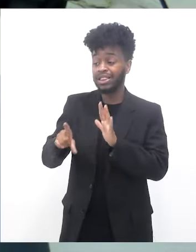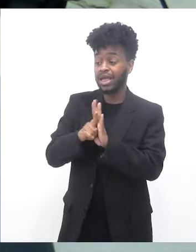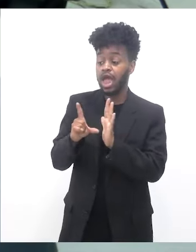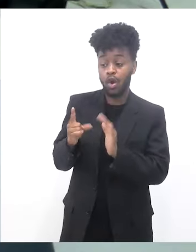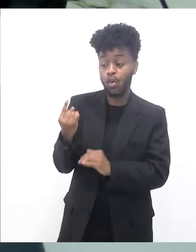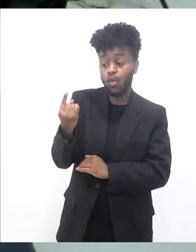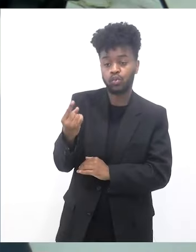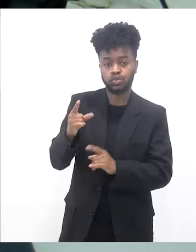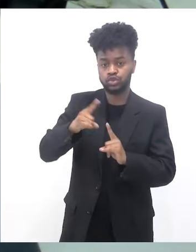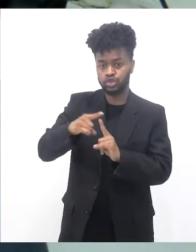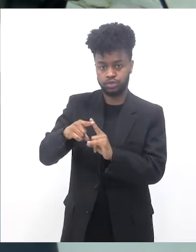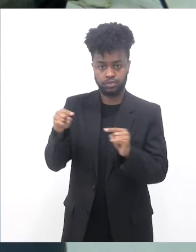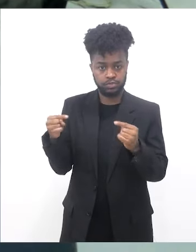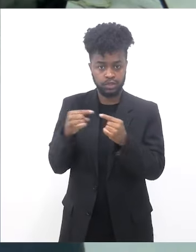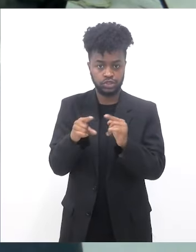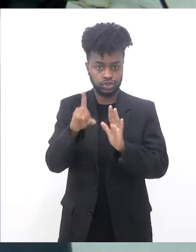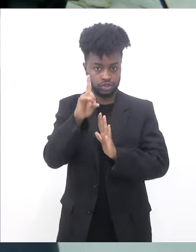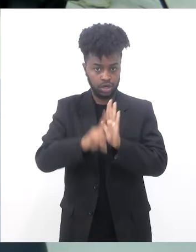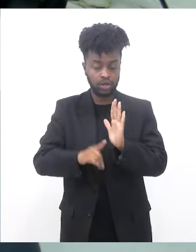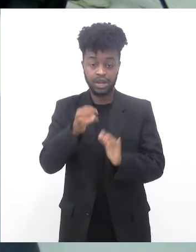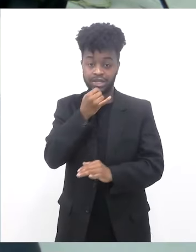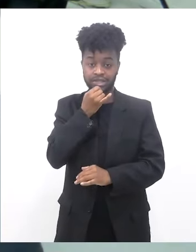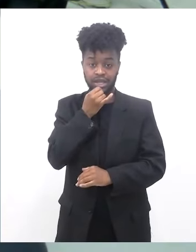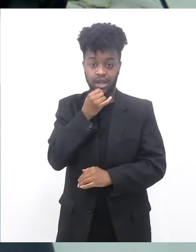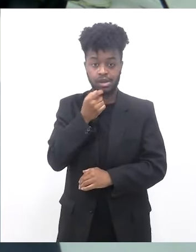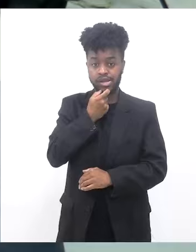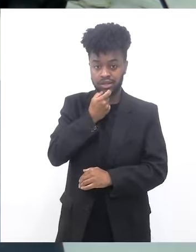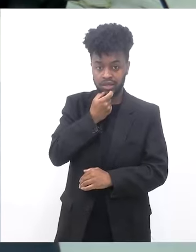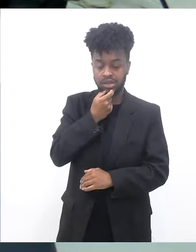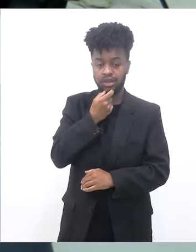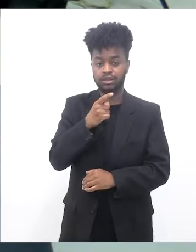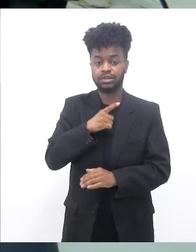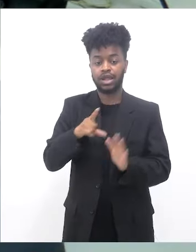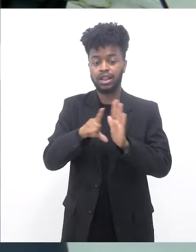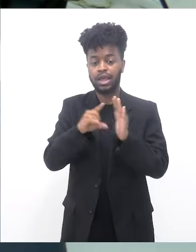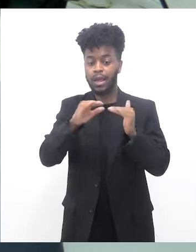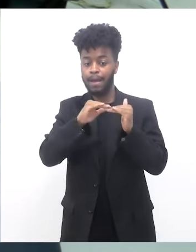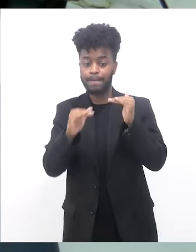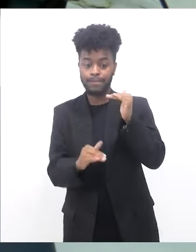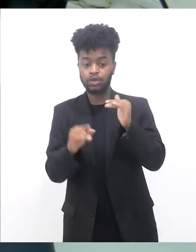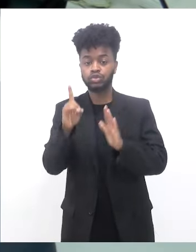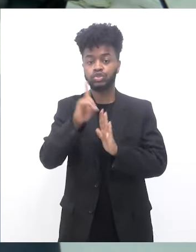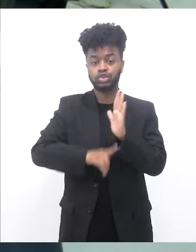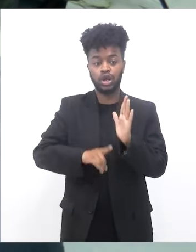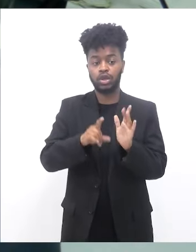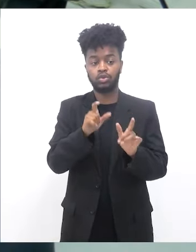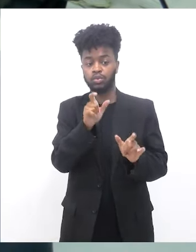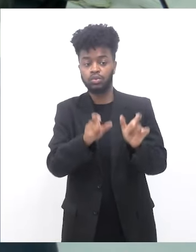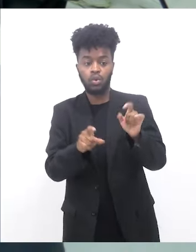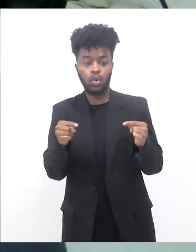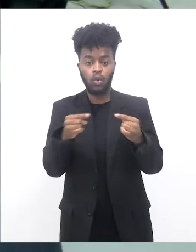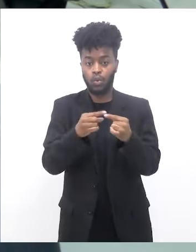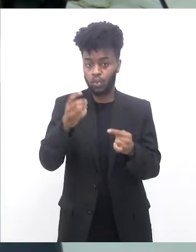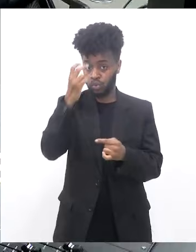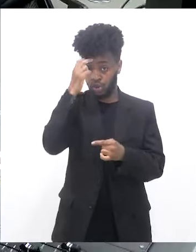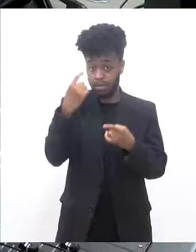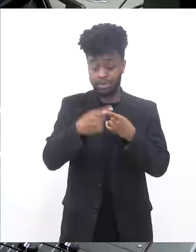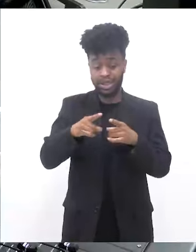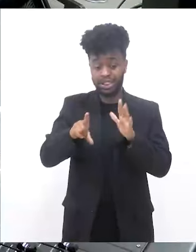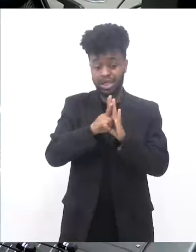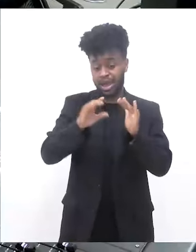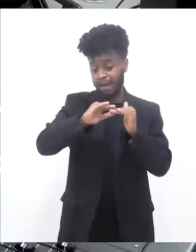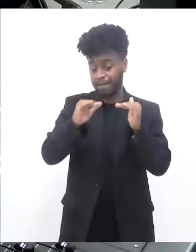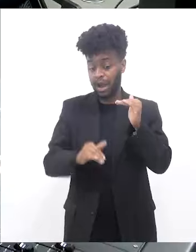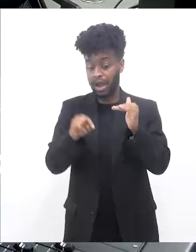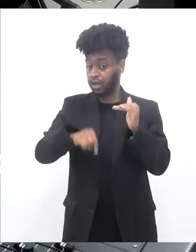do direito, mas não é a única. Na Inglaterra, no Reino Unido, por exemplo, a lei está abaixo do direito consuetudinário, que é o direito dos costumes. É o costume. A lei está abaixo dos